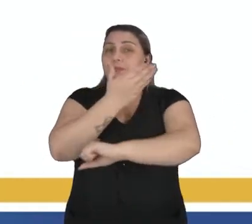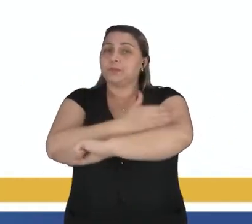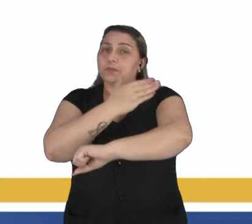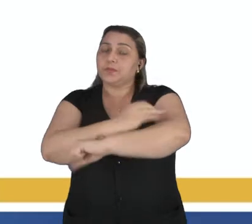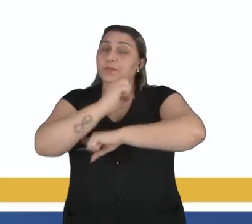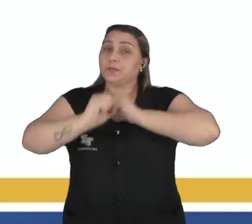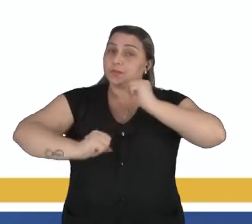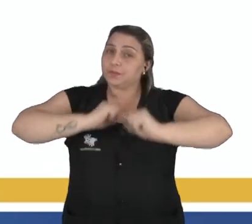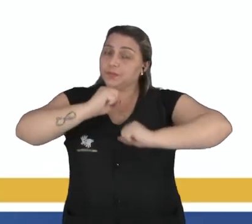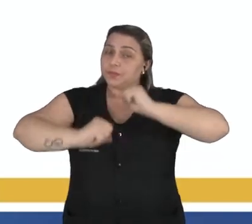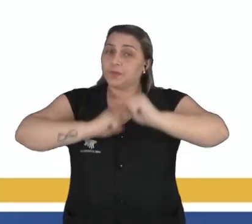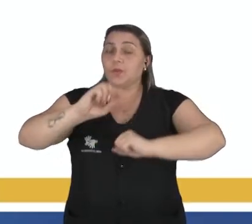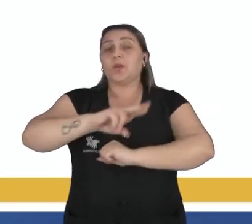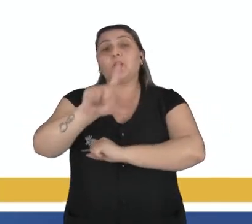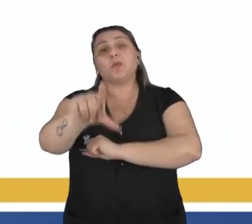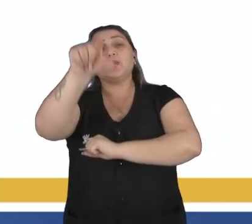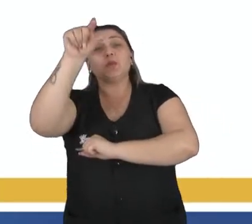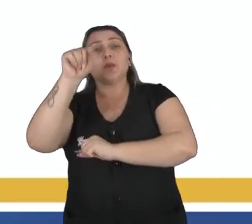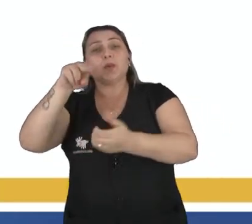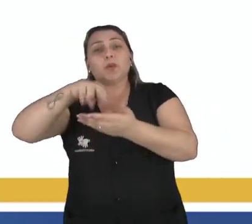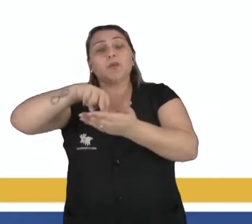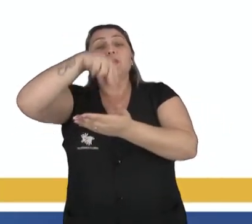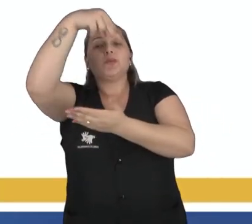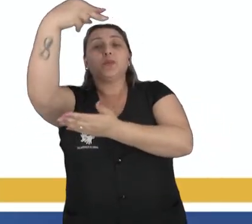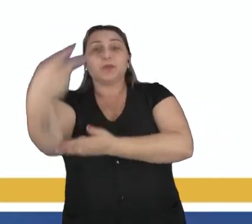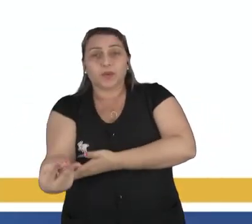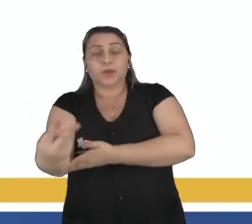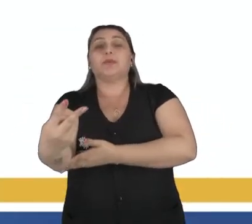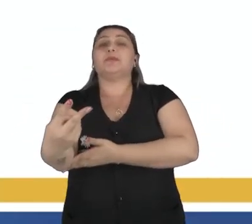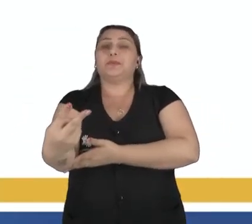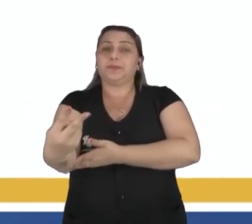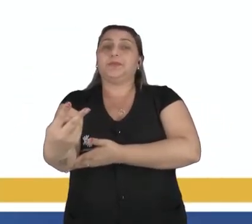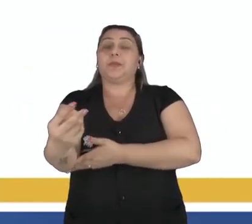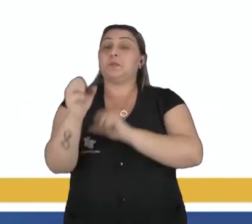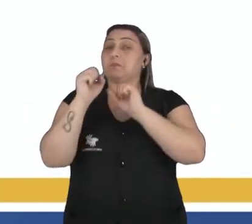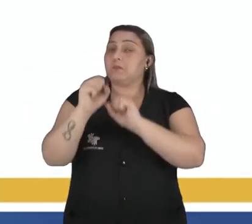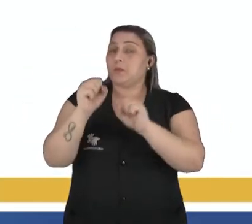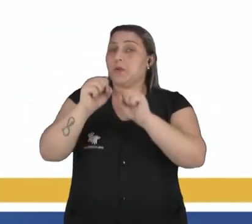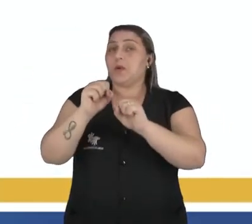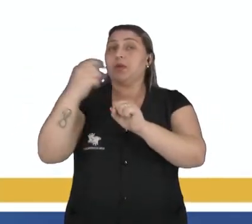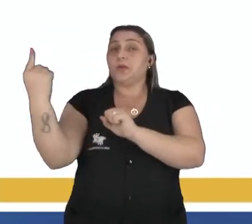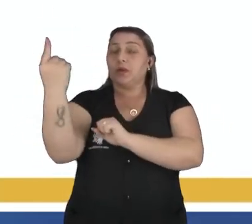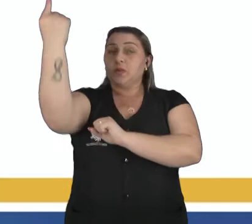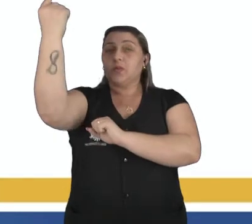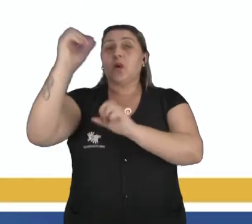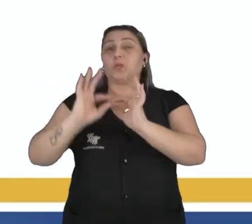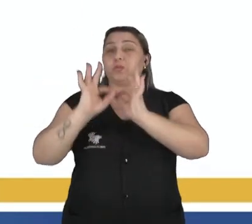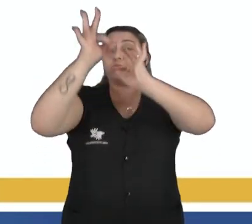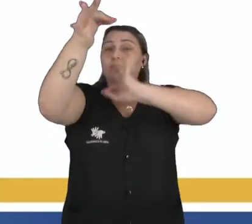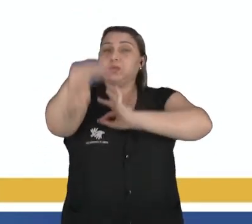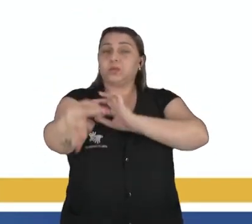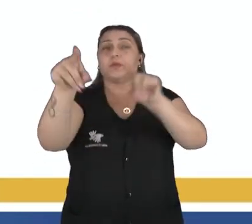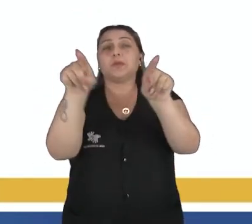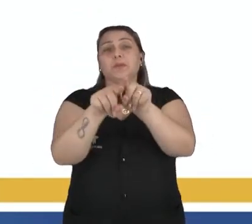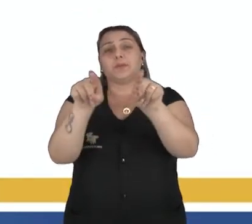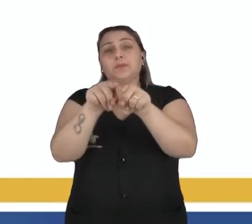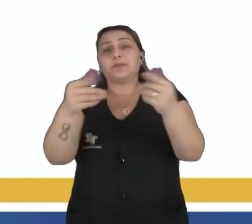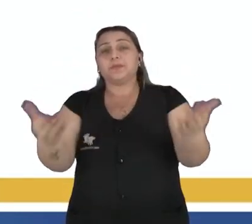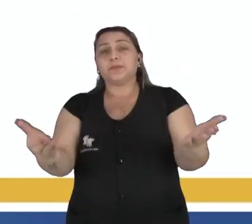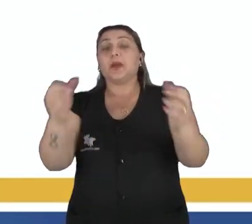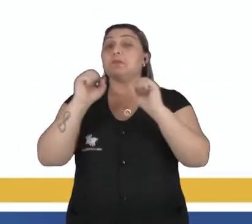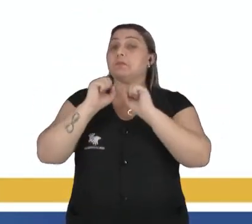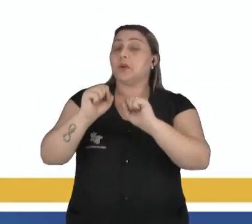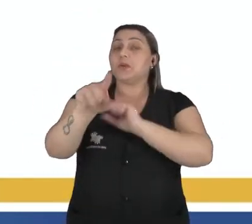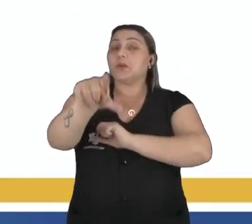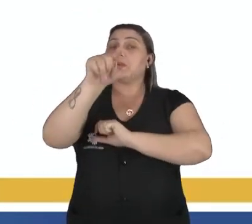praticar corridas ou escolher saltar. Esse salto pode ser em altura ou em distância. Ou mesmo